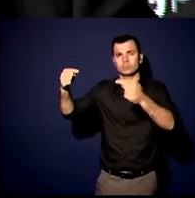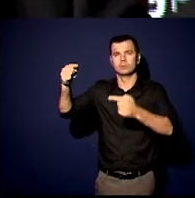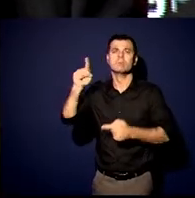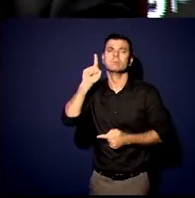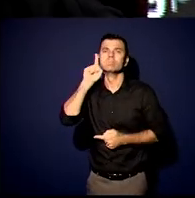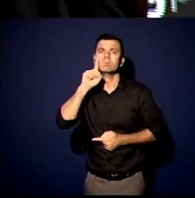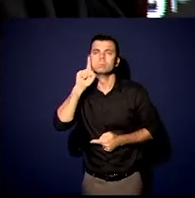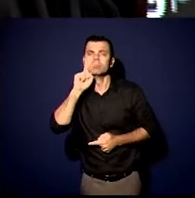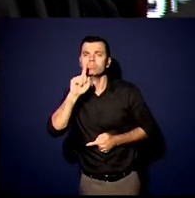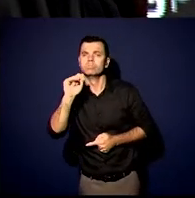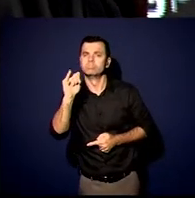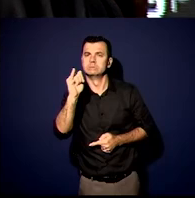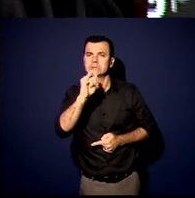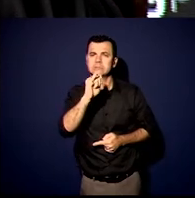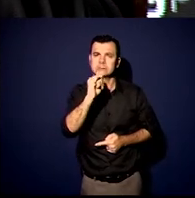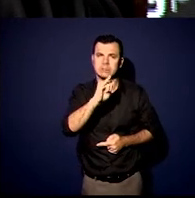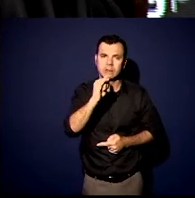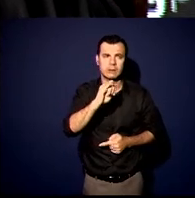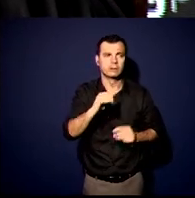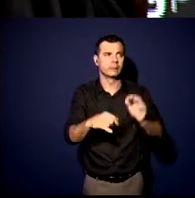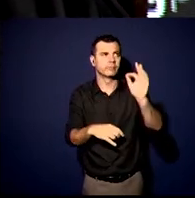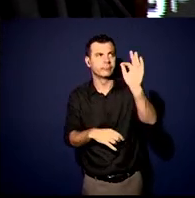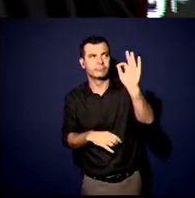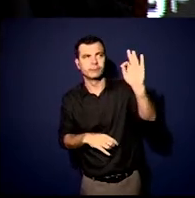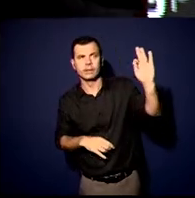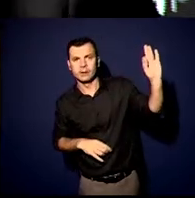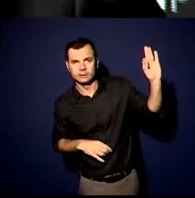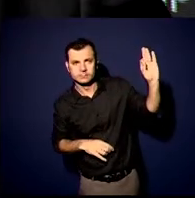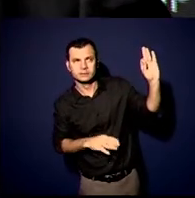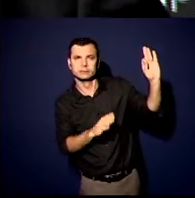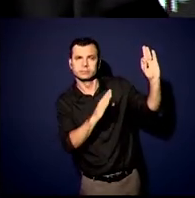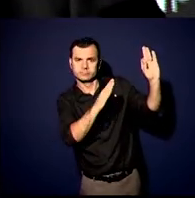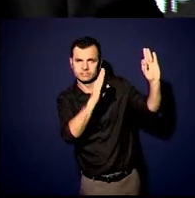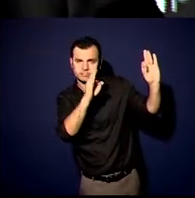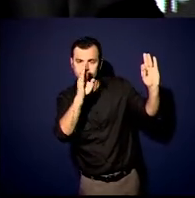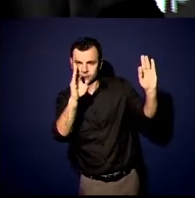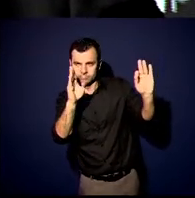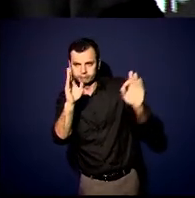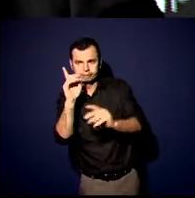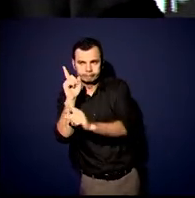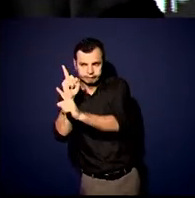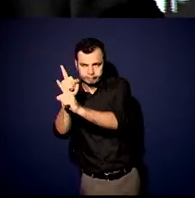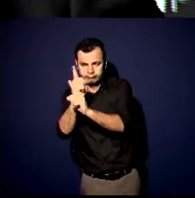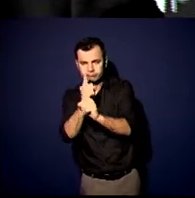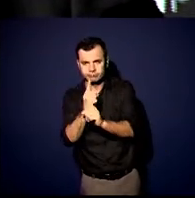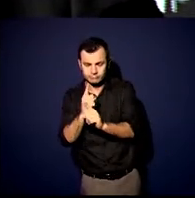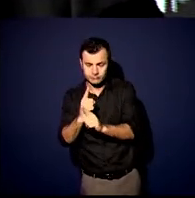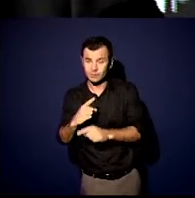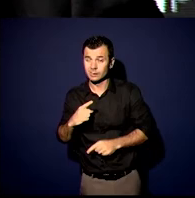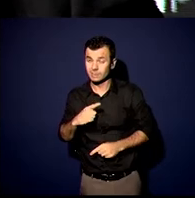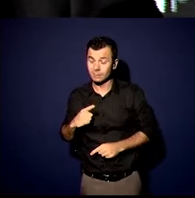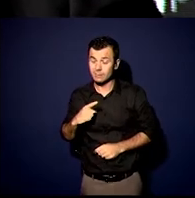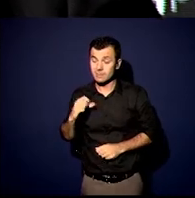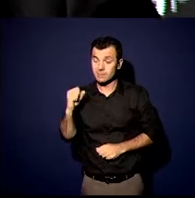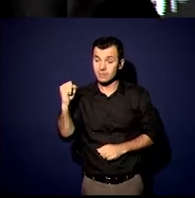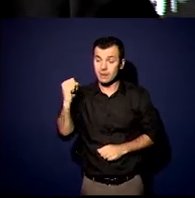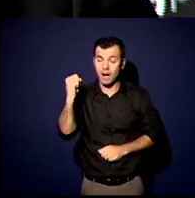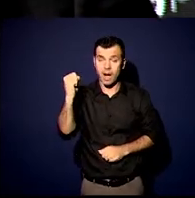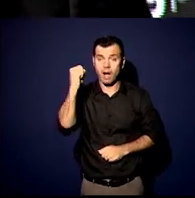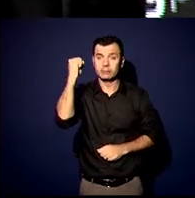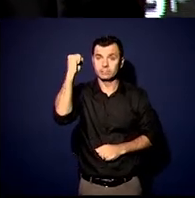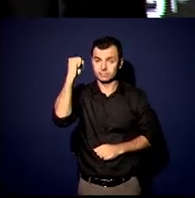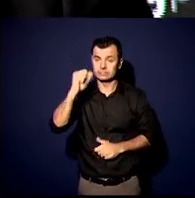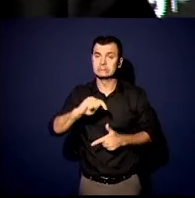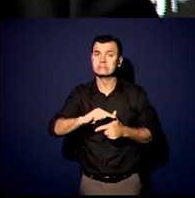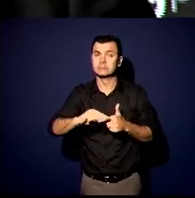ou na Itália mesmo na França você vai encontrar sinais gravíssimos até de